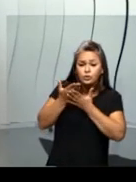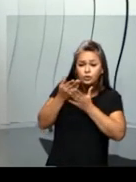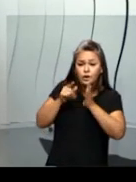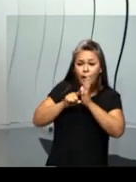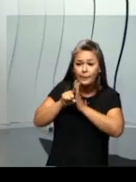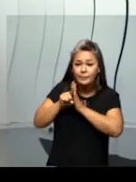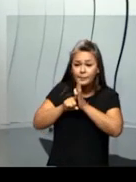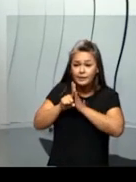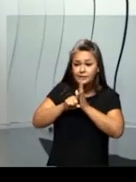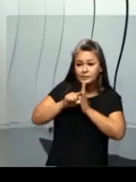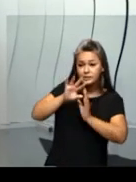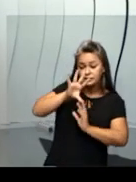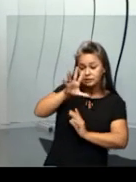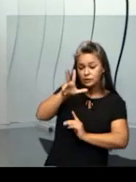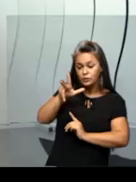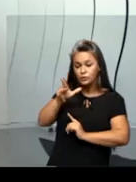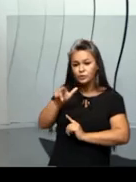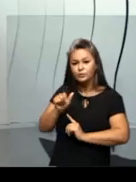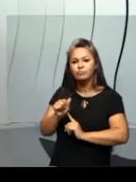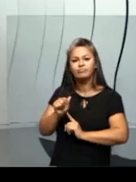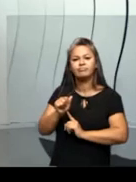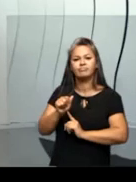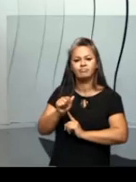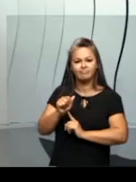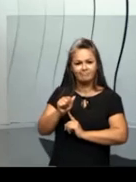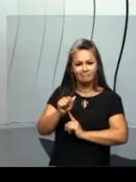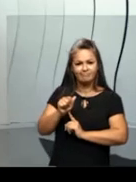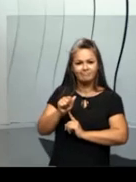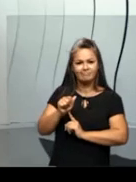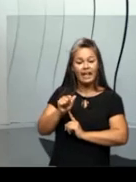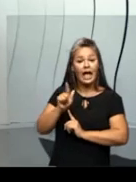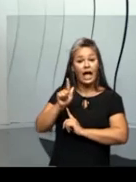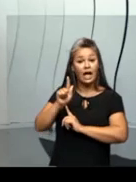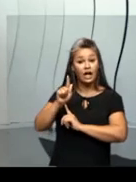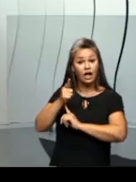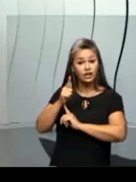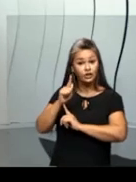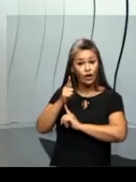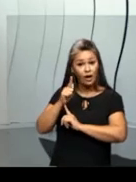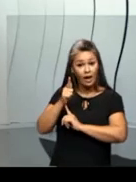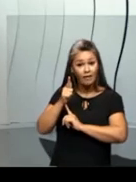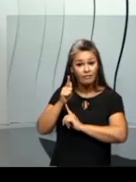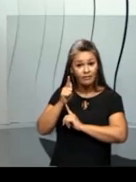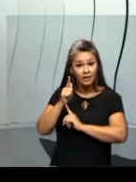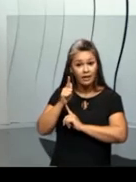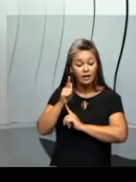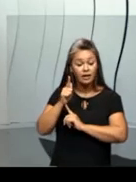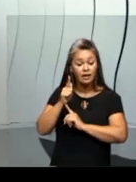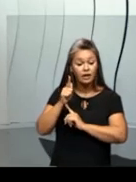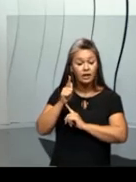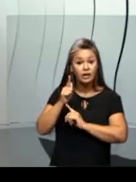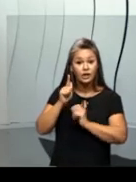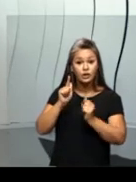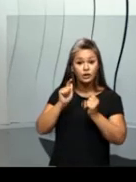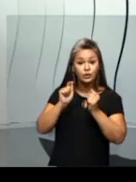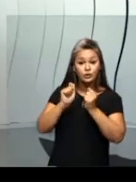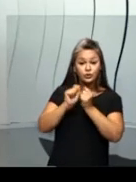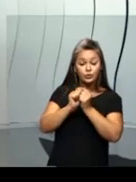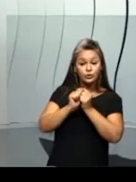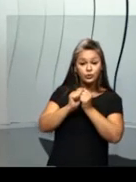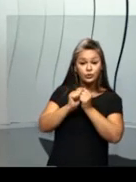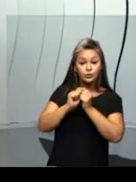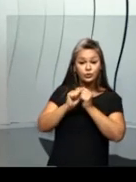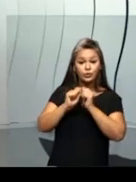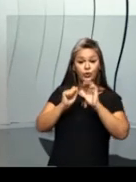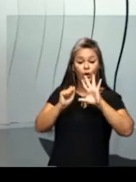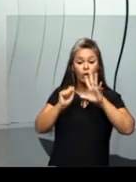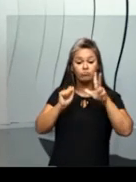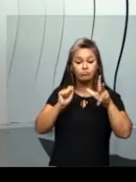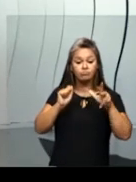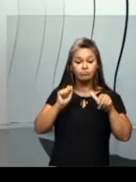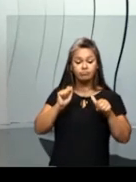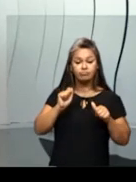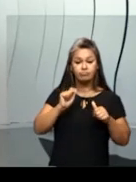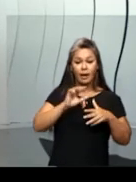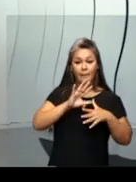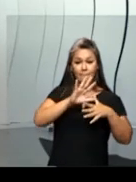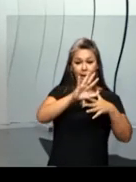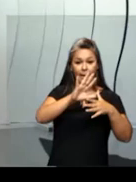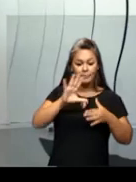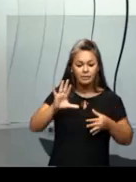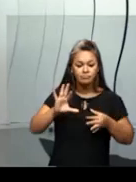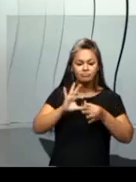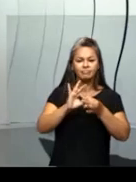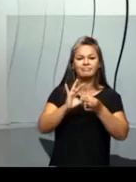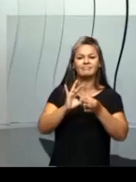espaço geográfico. Então, a geografia aí faz um casamento perfeito com a cartografia. Então, a cartografia ela vai trazer esses elementos,